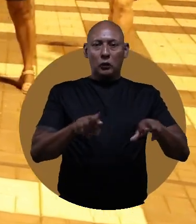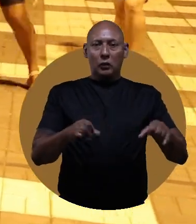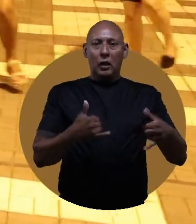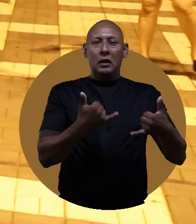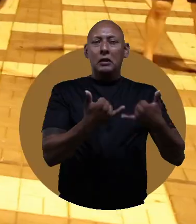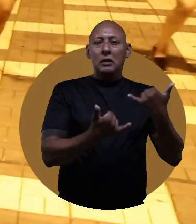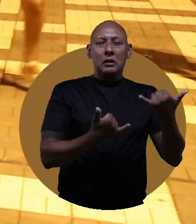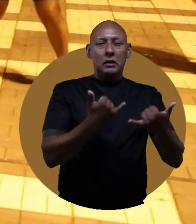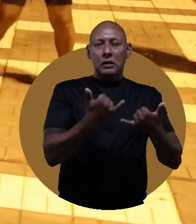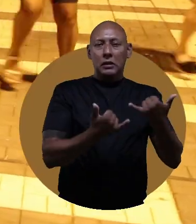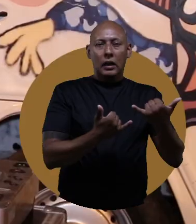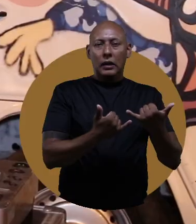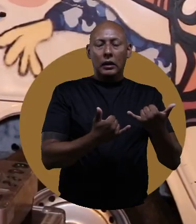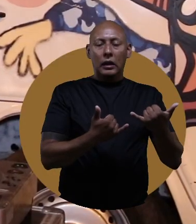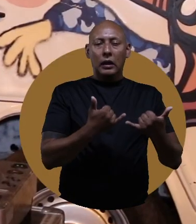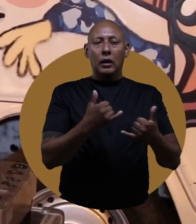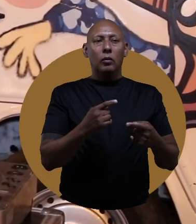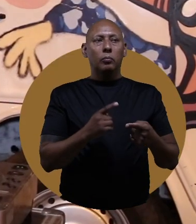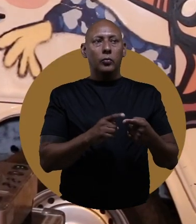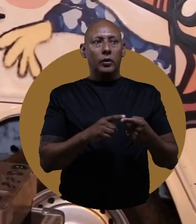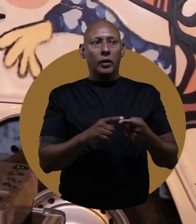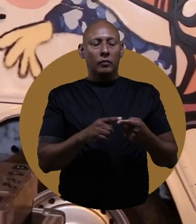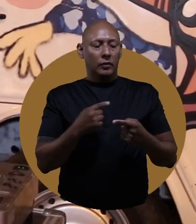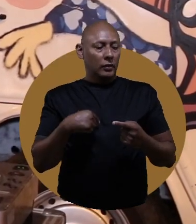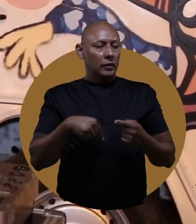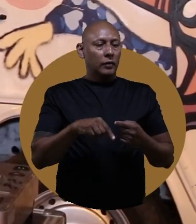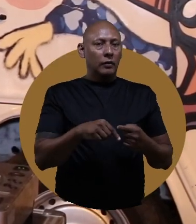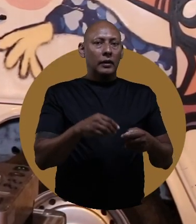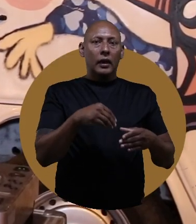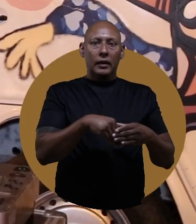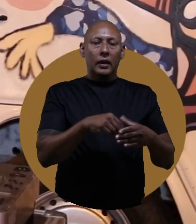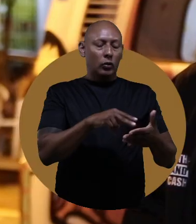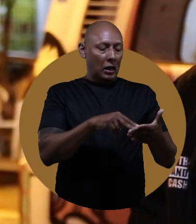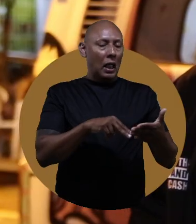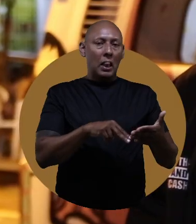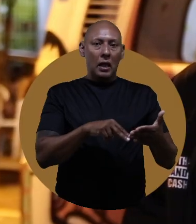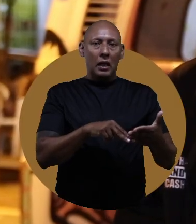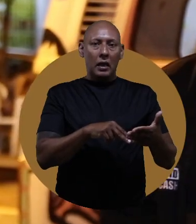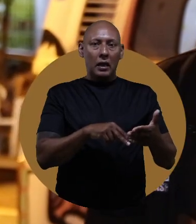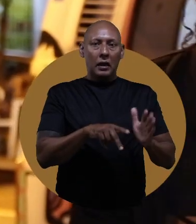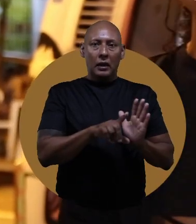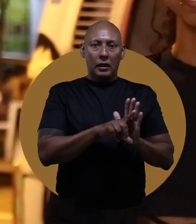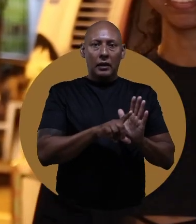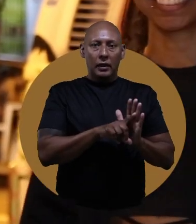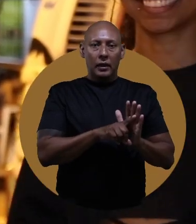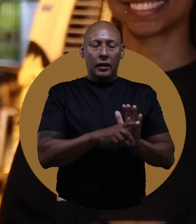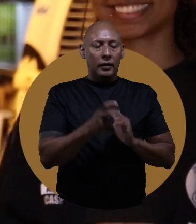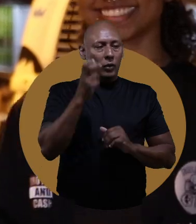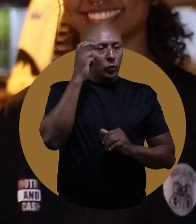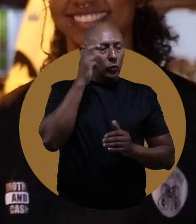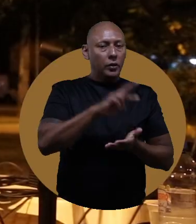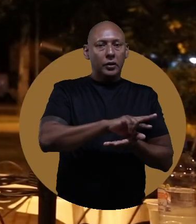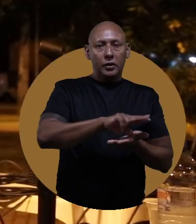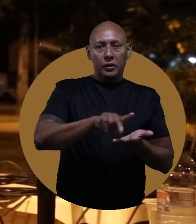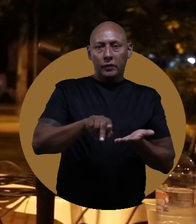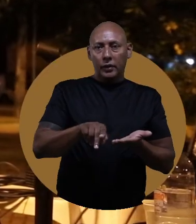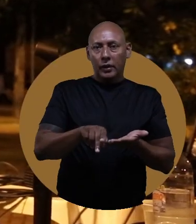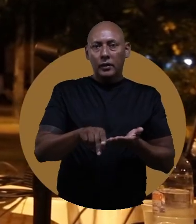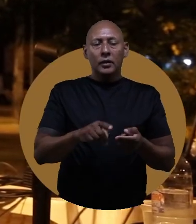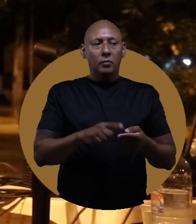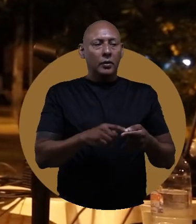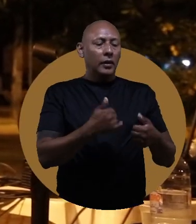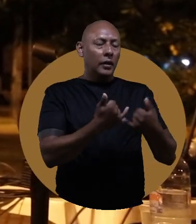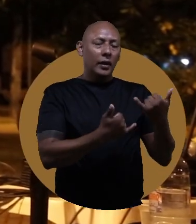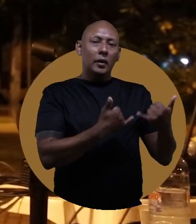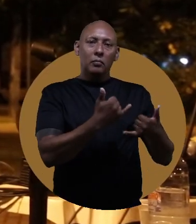atividades culturais, né? Que aí você está assegurando, né, amplamente o direito à cultura, e você está assegurando ao direito também ao